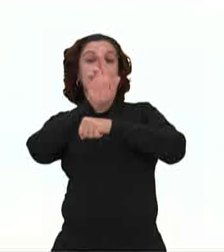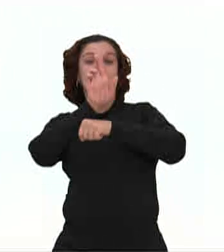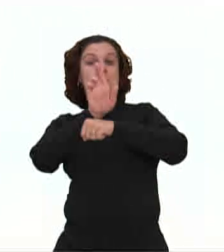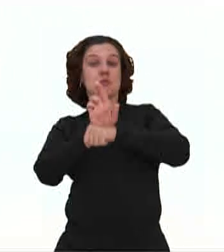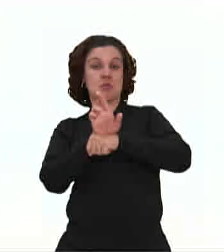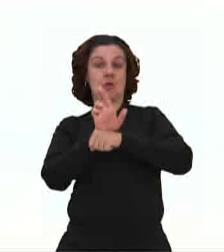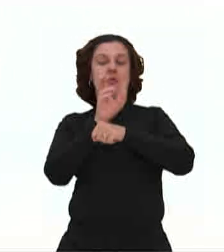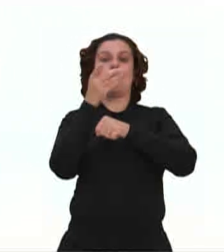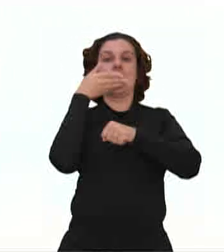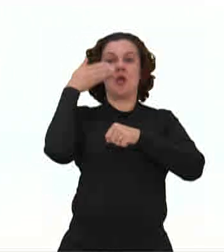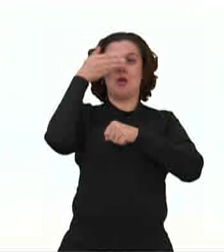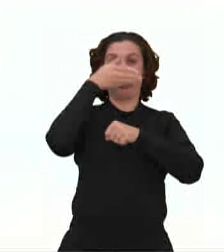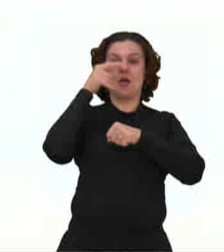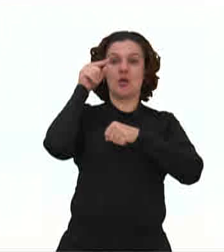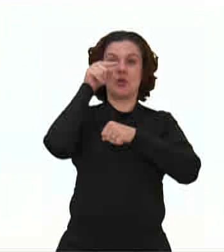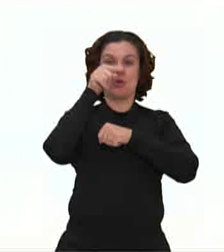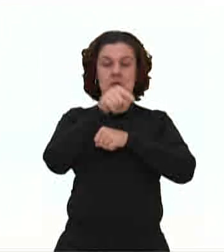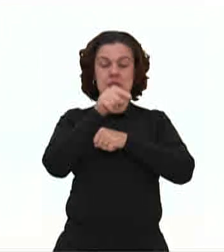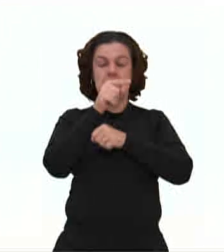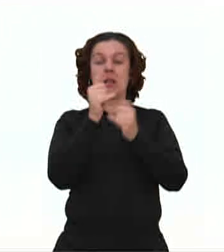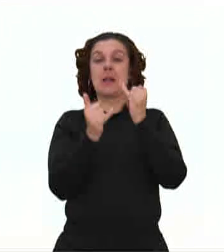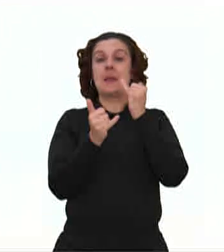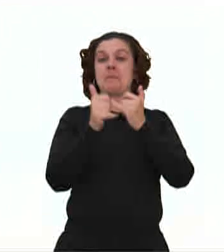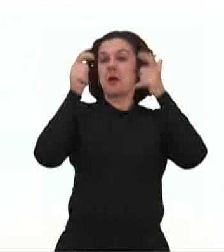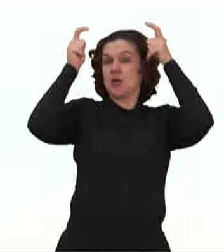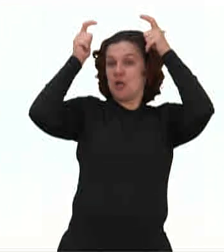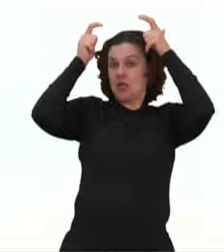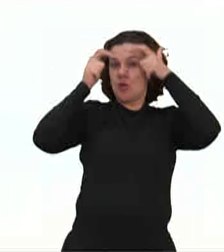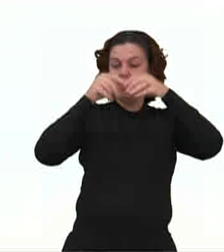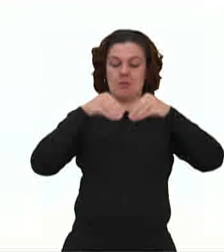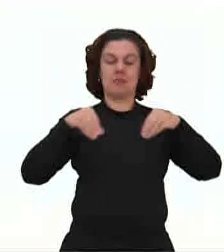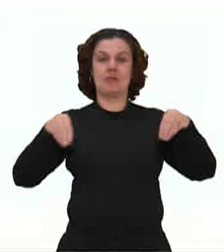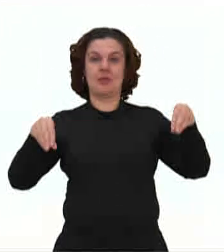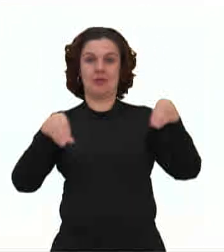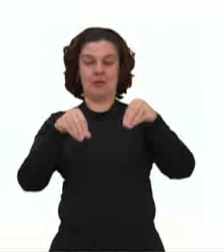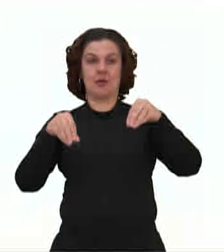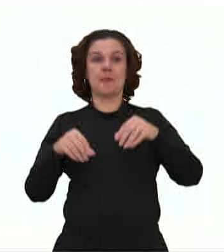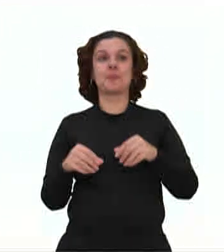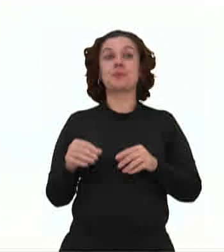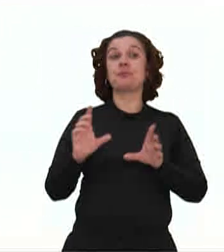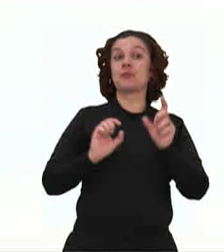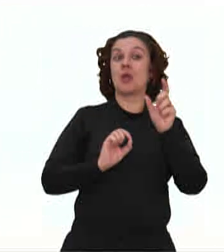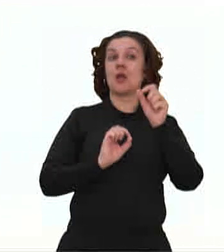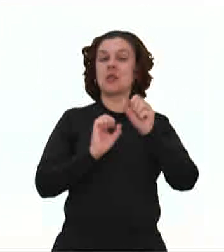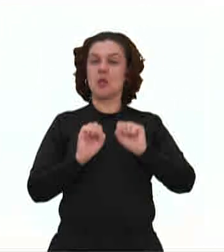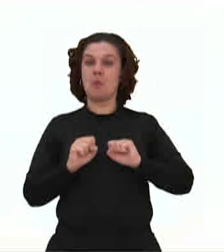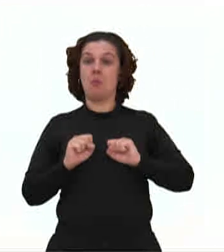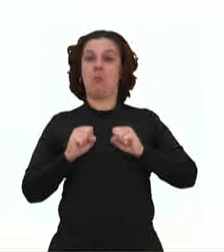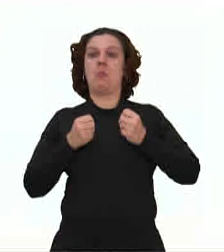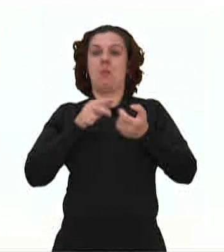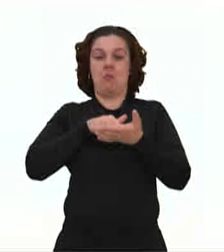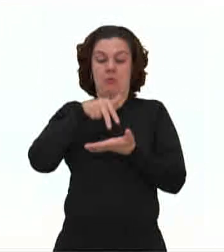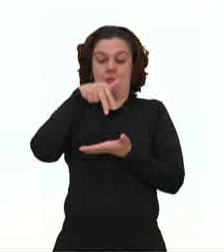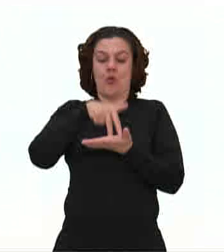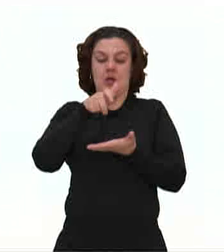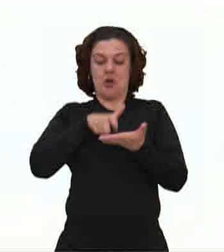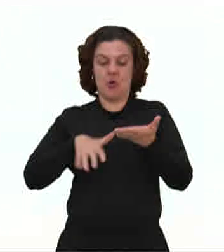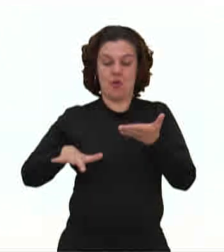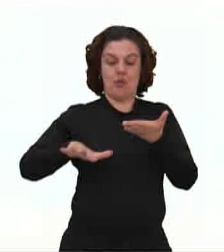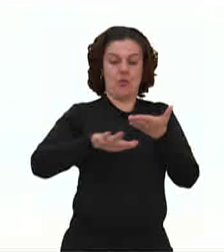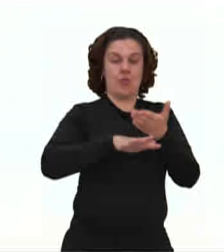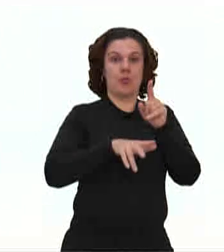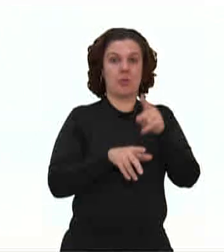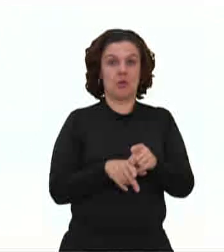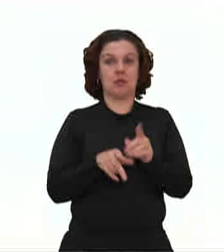é o que nós podemos chamar de a nobreza da terra. Ele exercia o poder localmente, tanto na